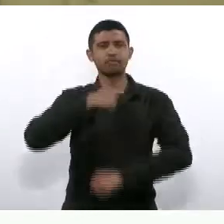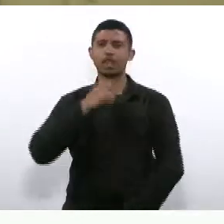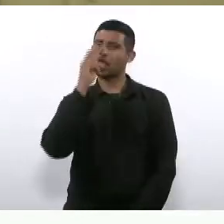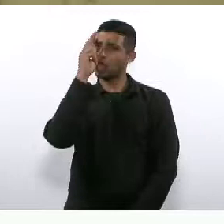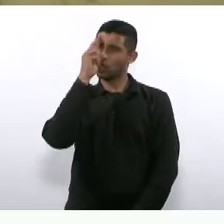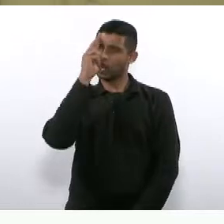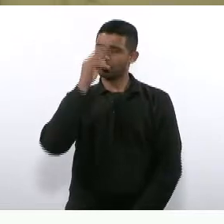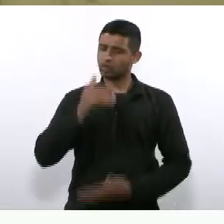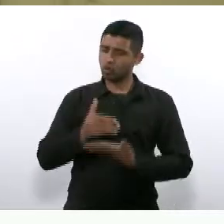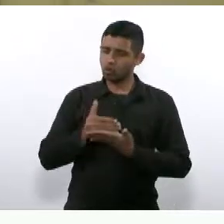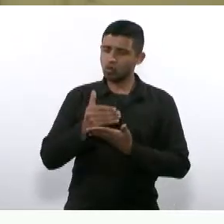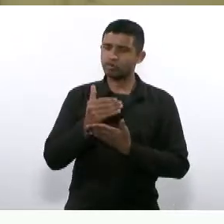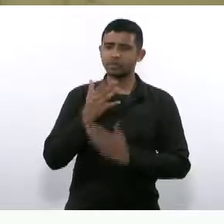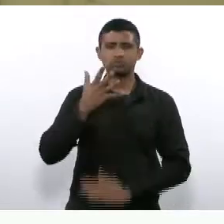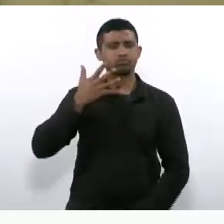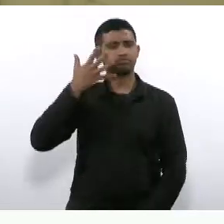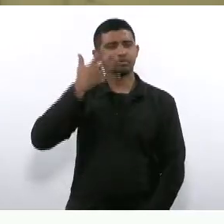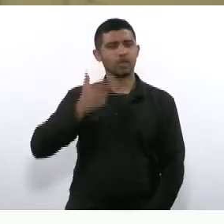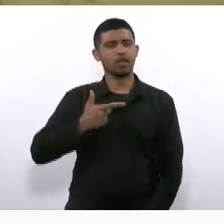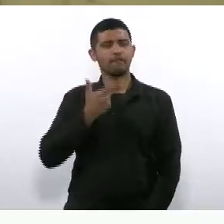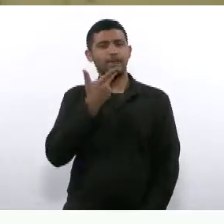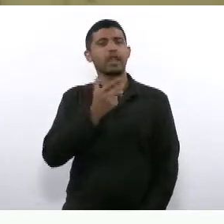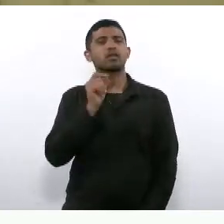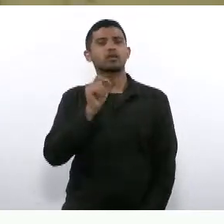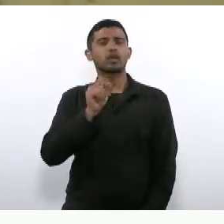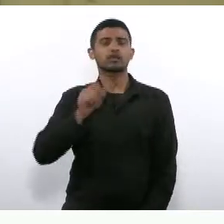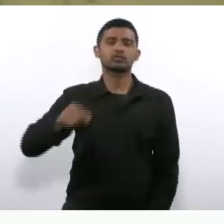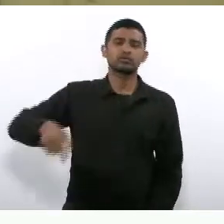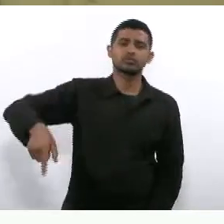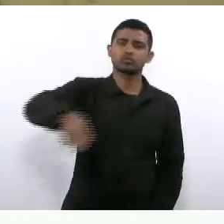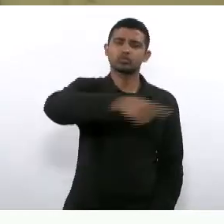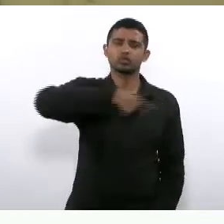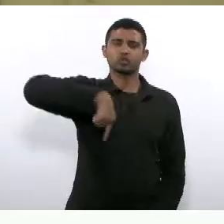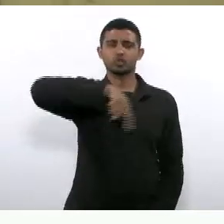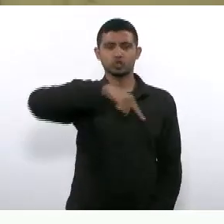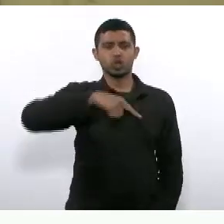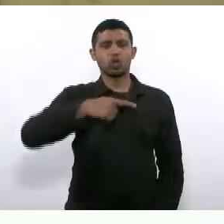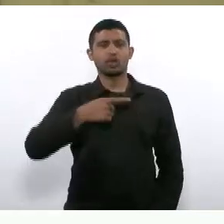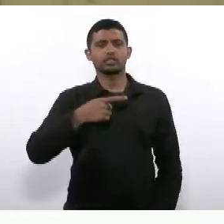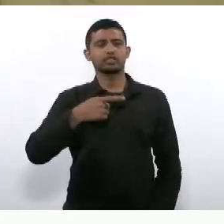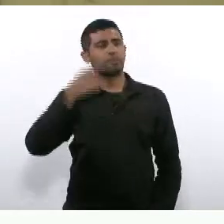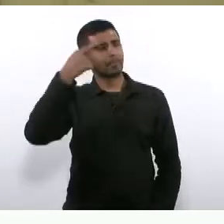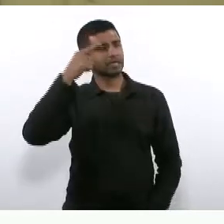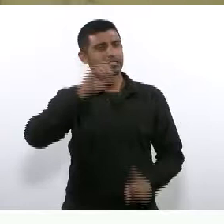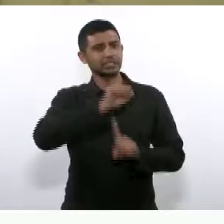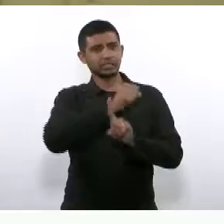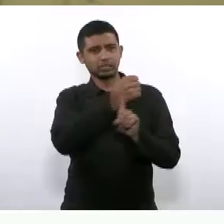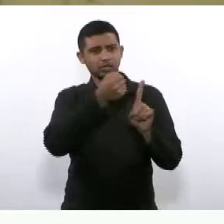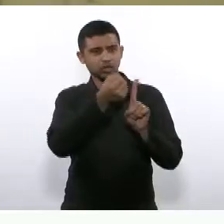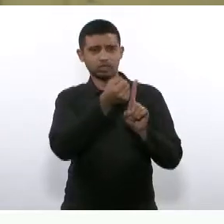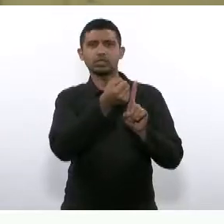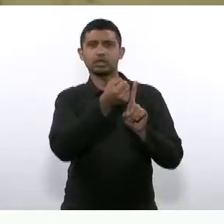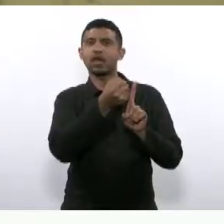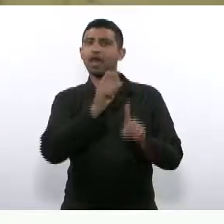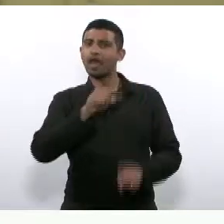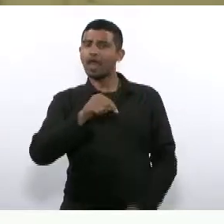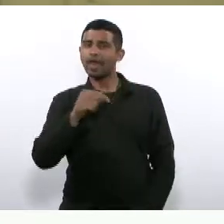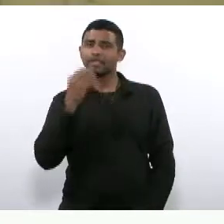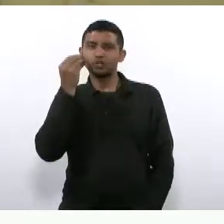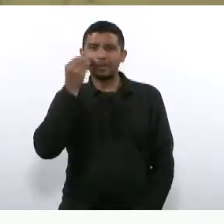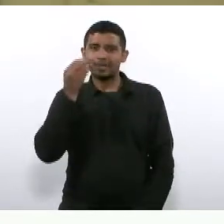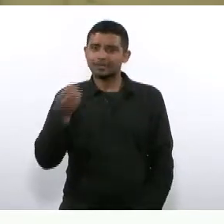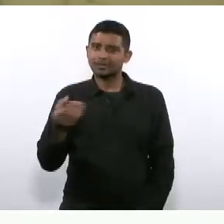fala inicial aqui, dizendo que nós, no contexto de sociedade em que é tão novo,